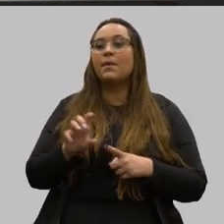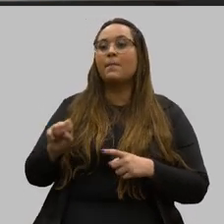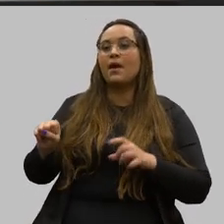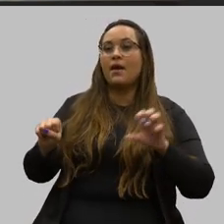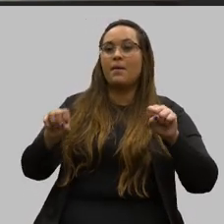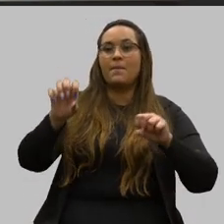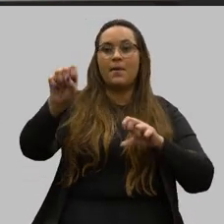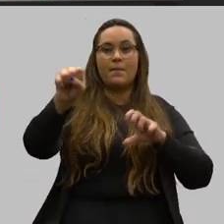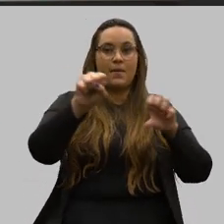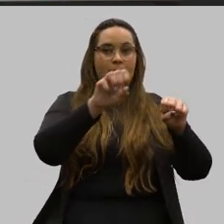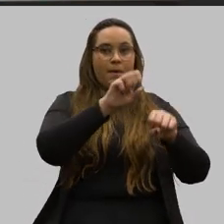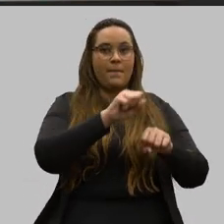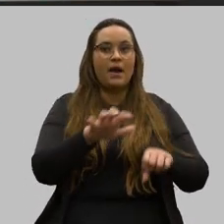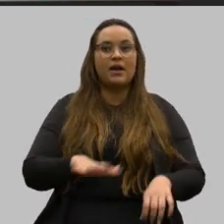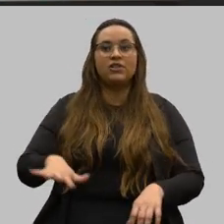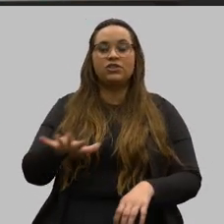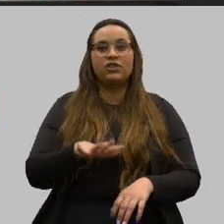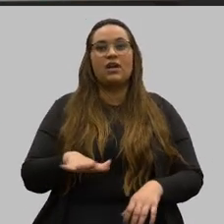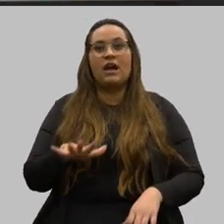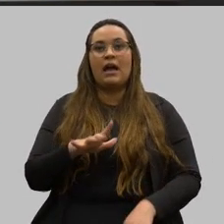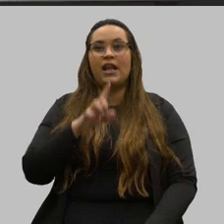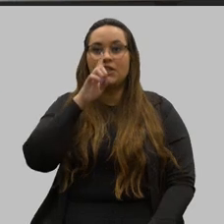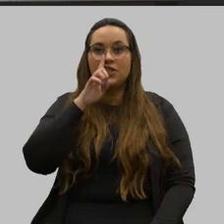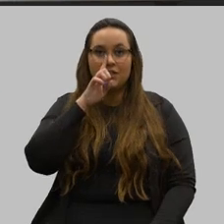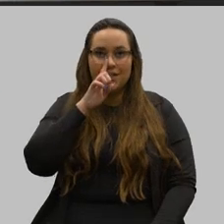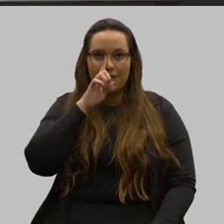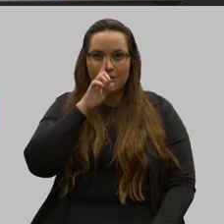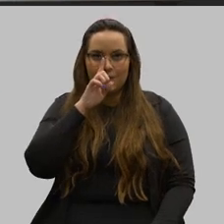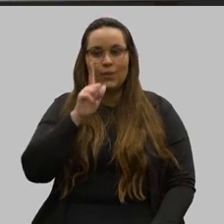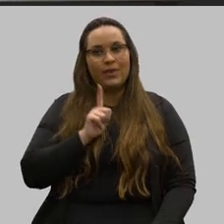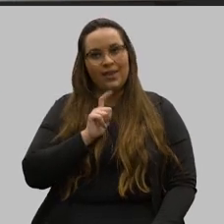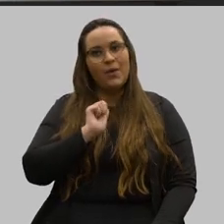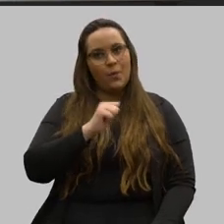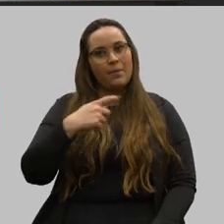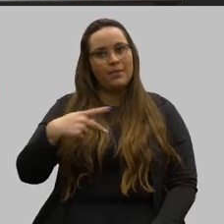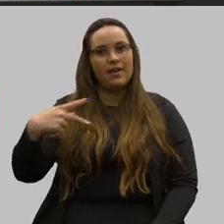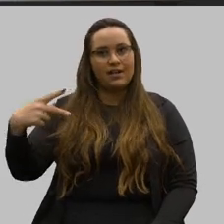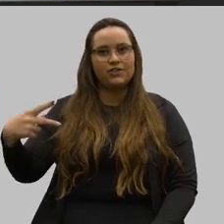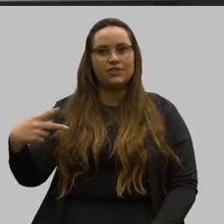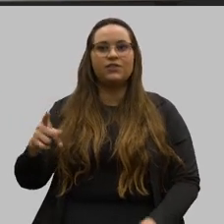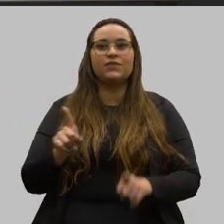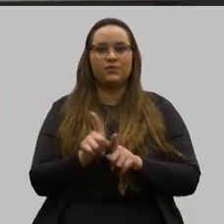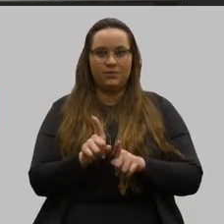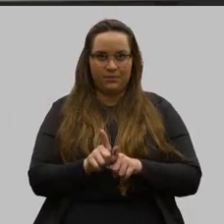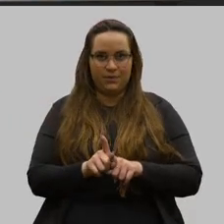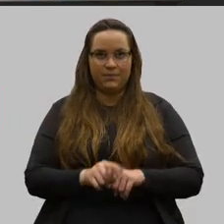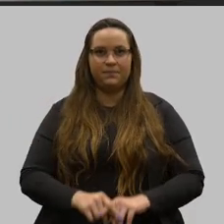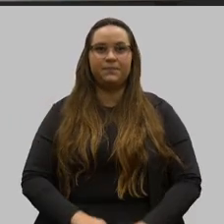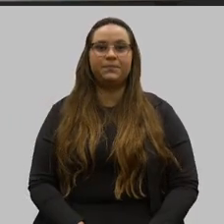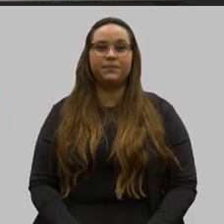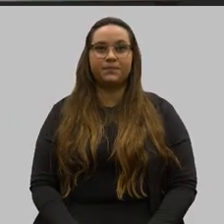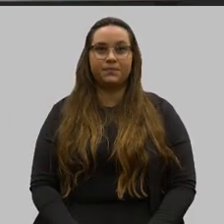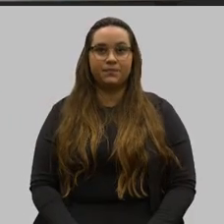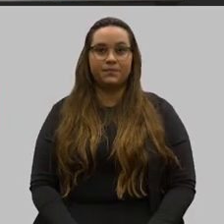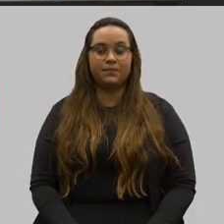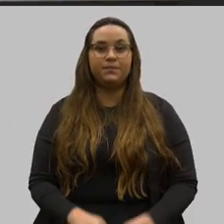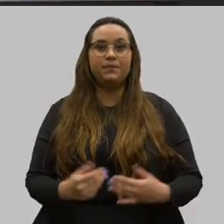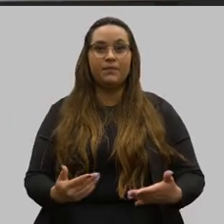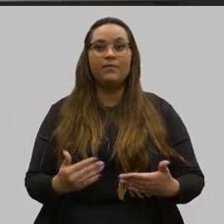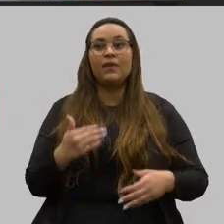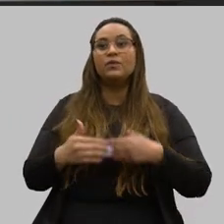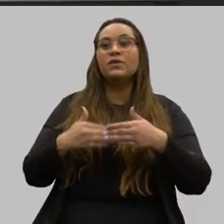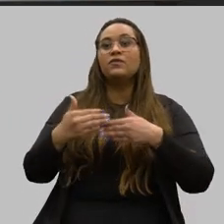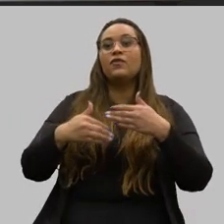risco inclusive com aplicativos específicos que nós vamos mostrar rapidamente aqui eh os desenvolvimento dos núcleos